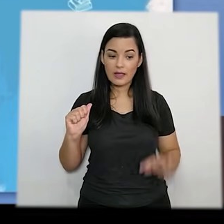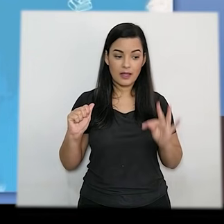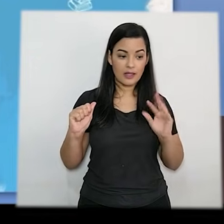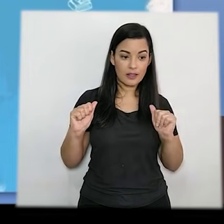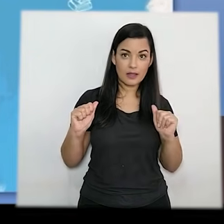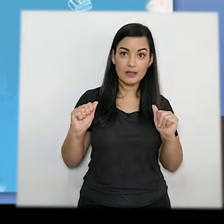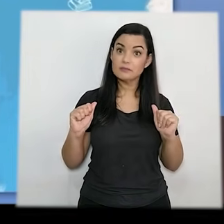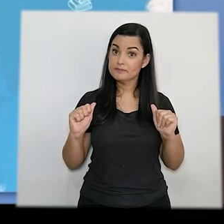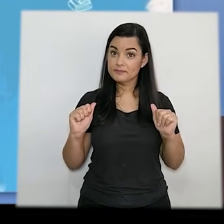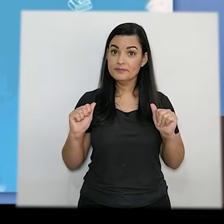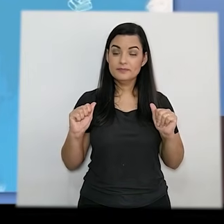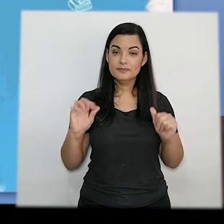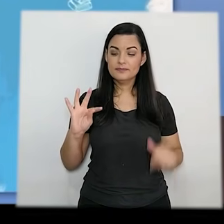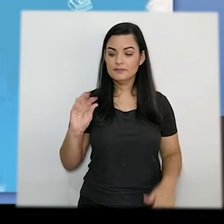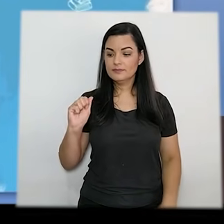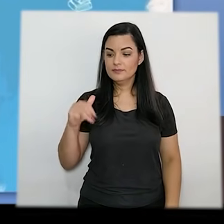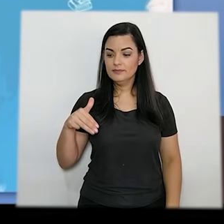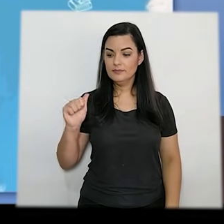Tamanduá.